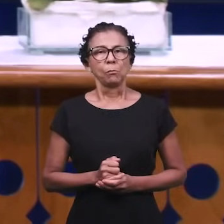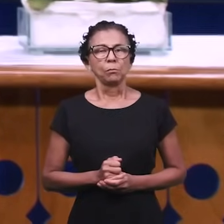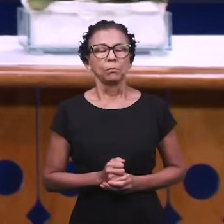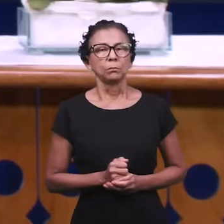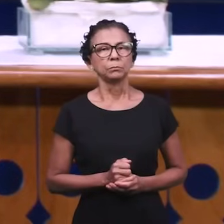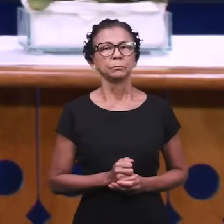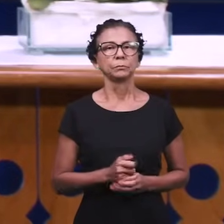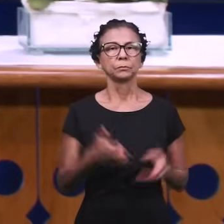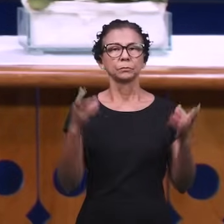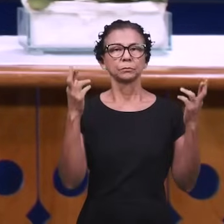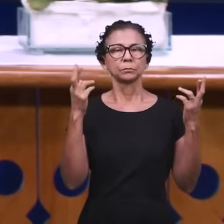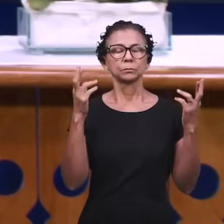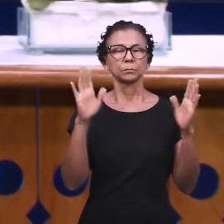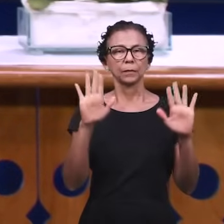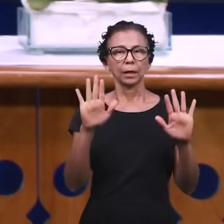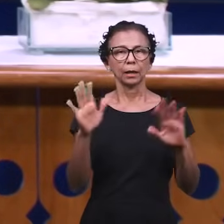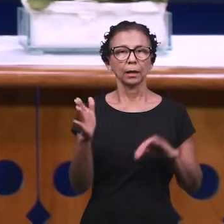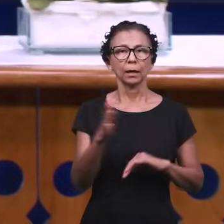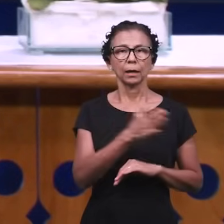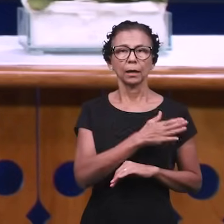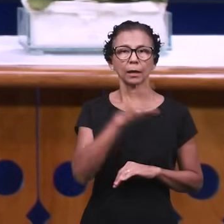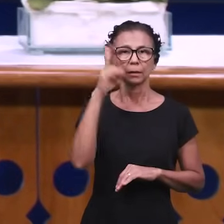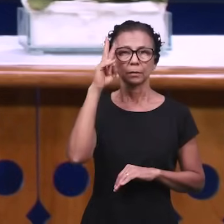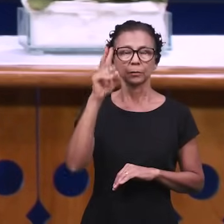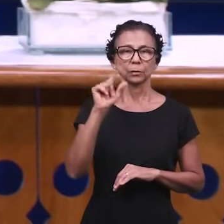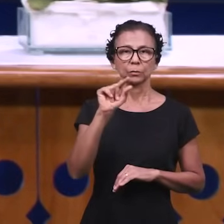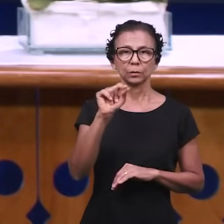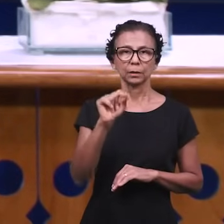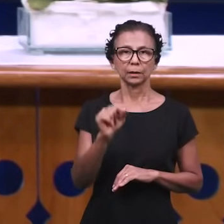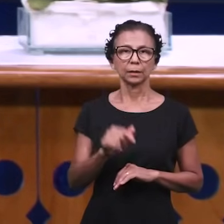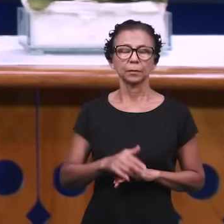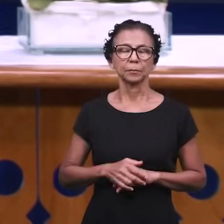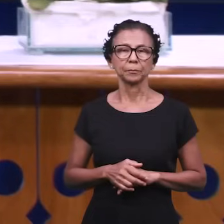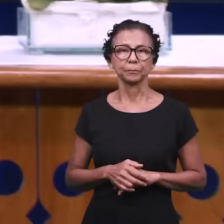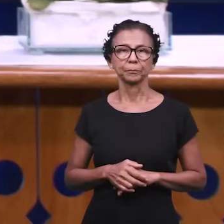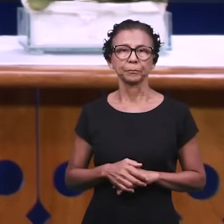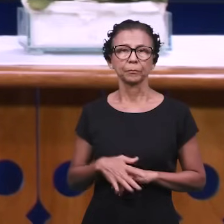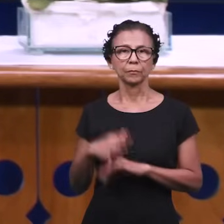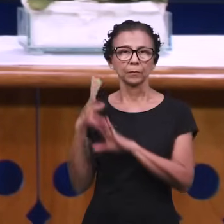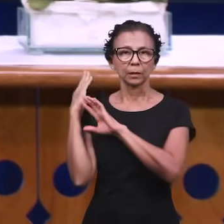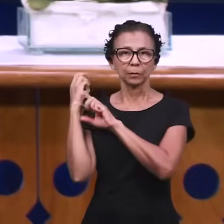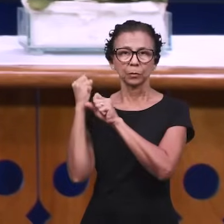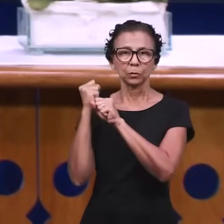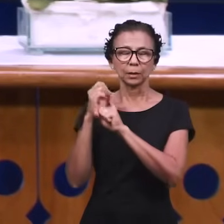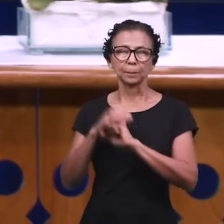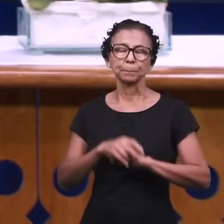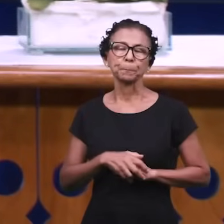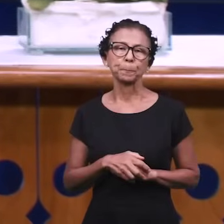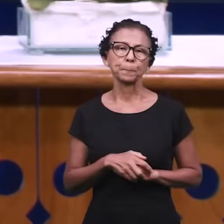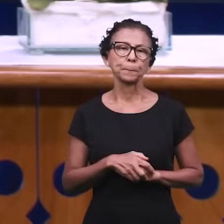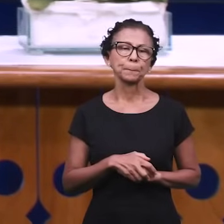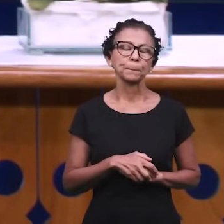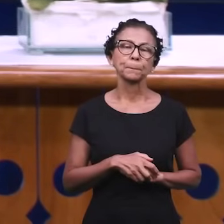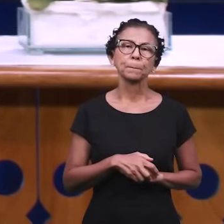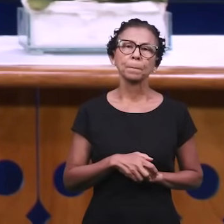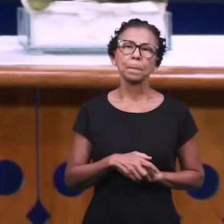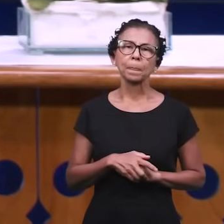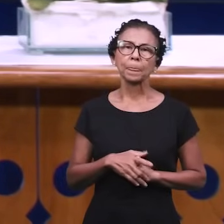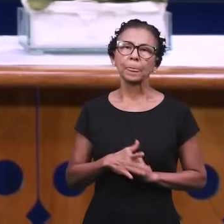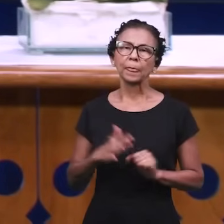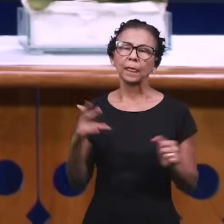casa. Lembrando aqui, vou voltar para dizer o seguinte: todos os dias